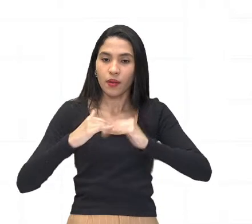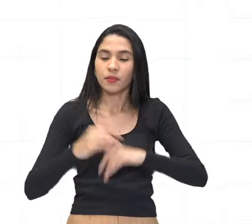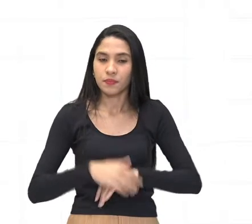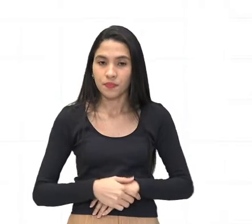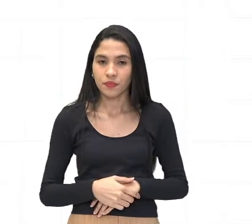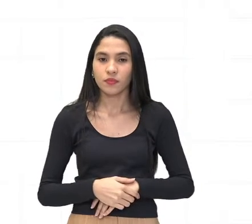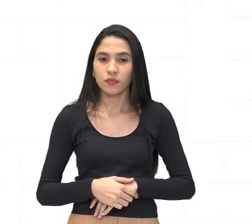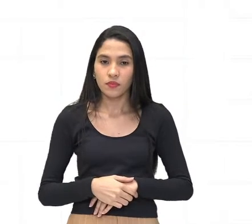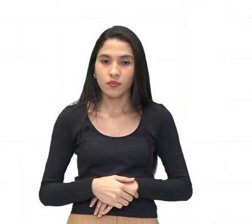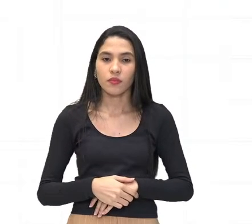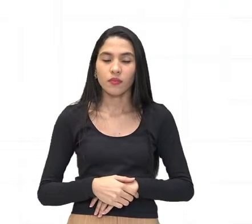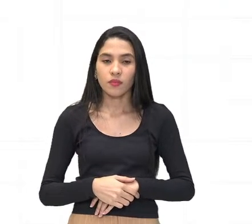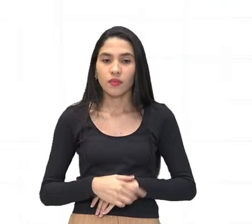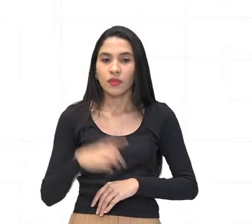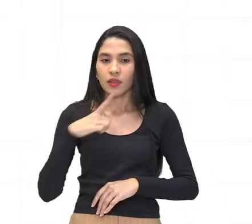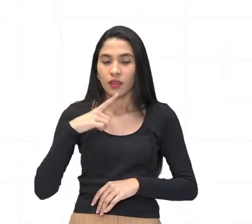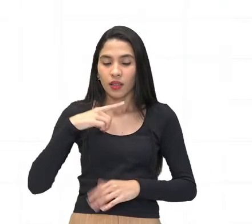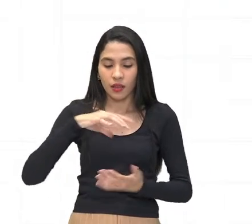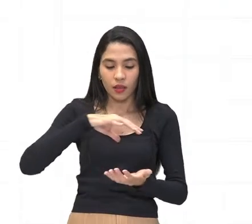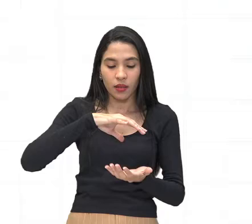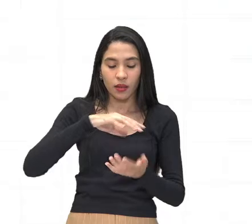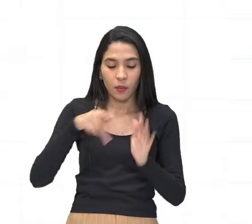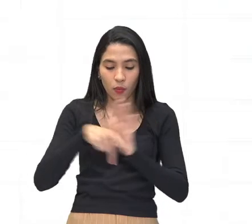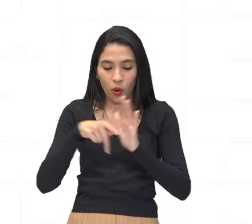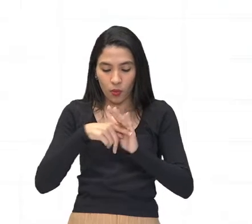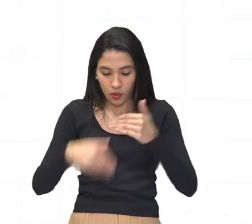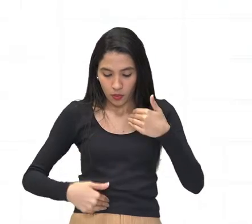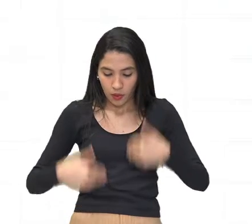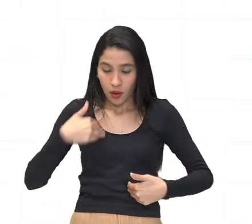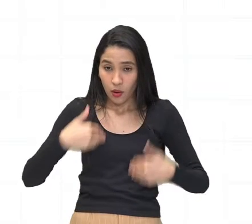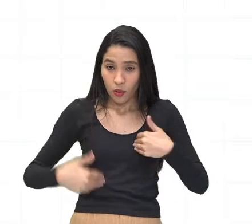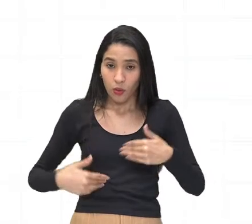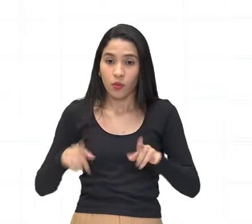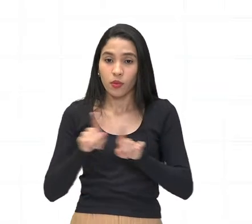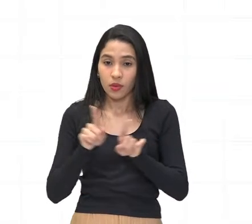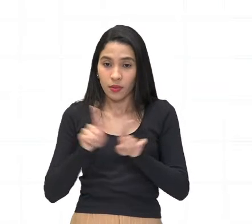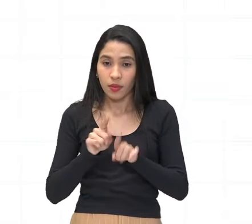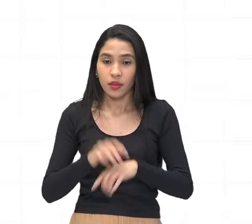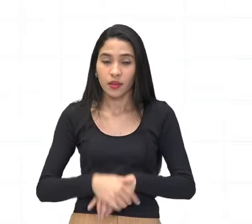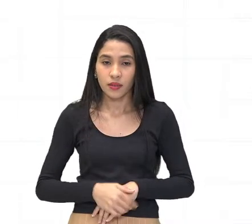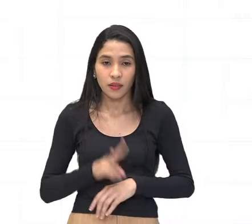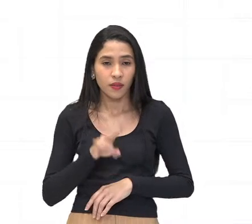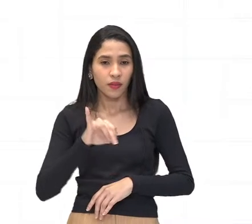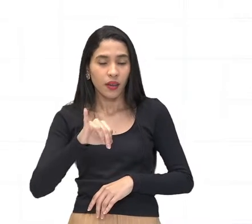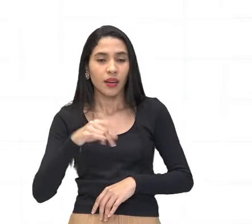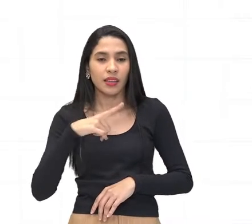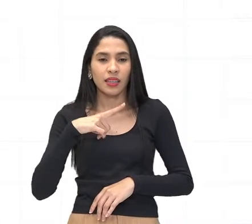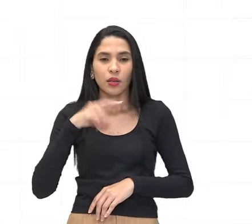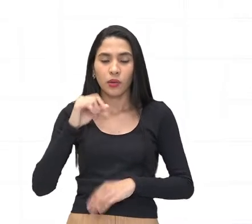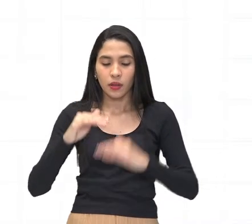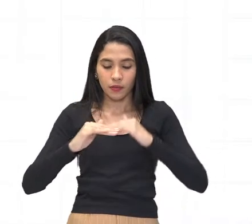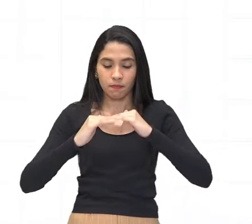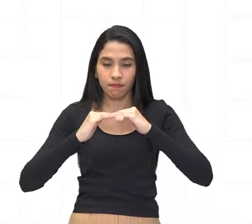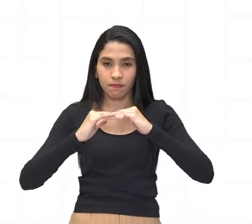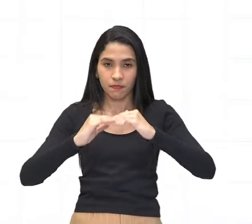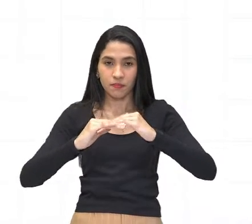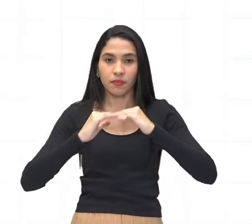que atua sobre a superfície do nosso corpo e dessa maneira vai manter